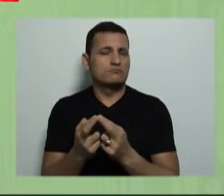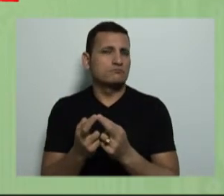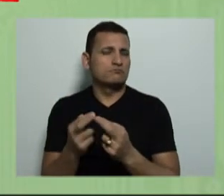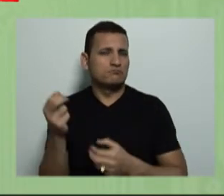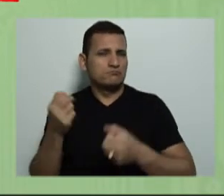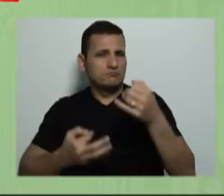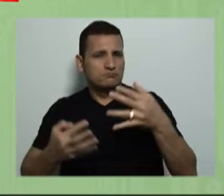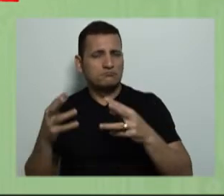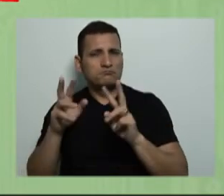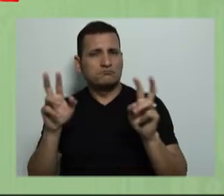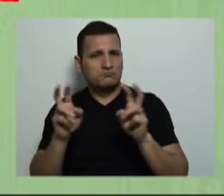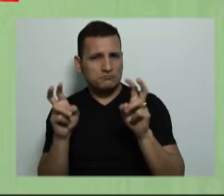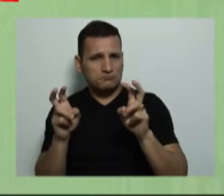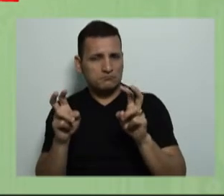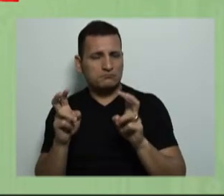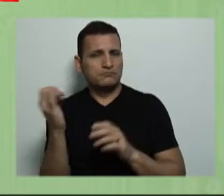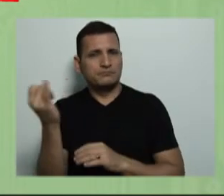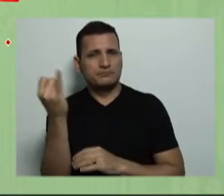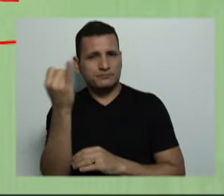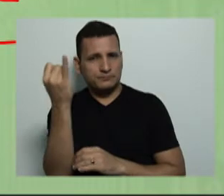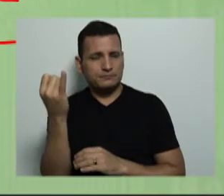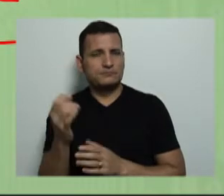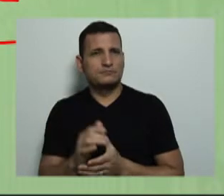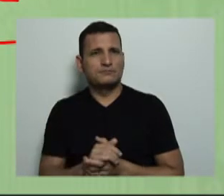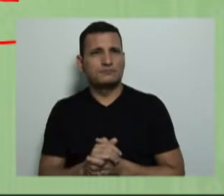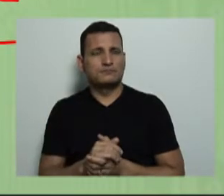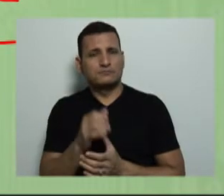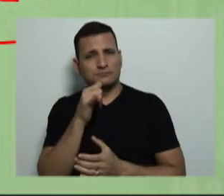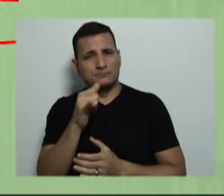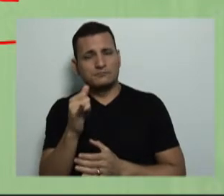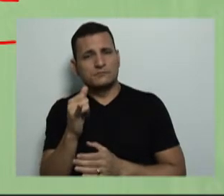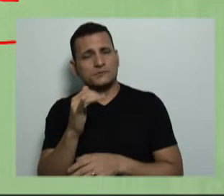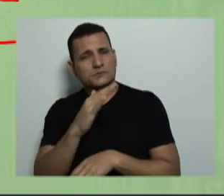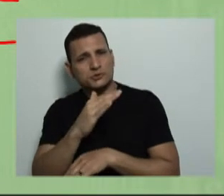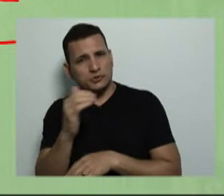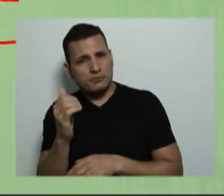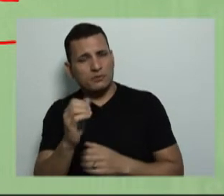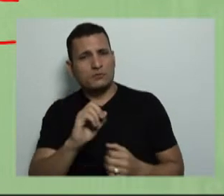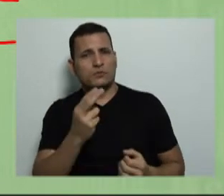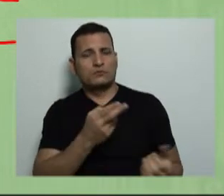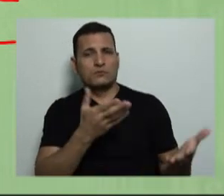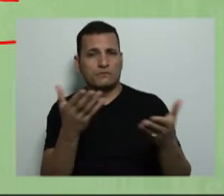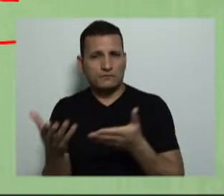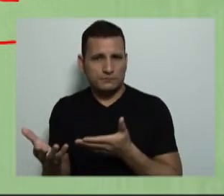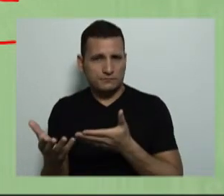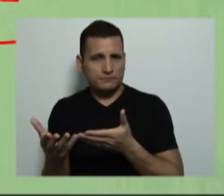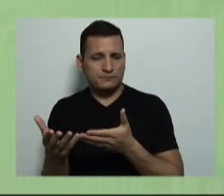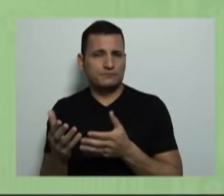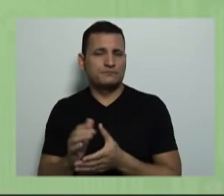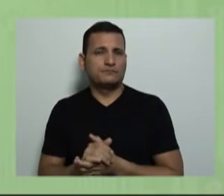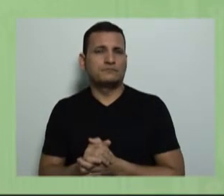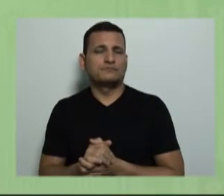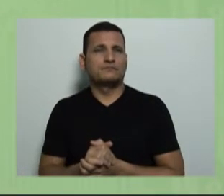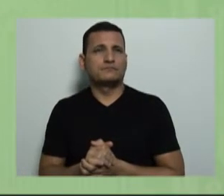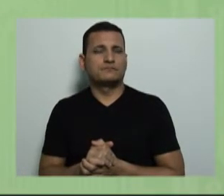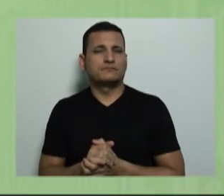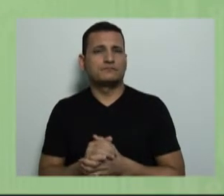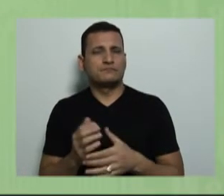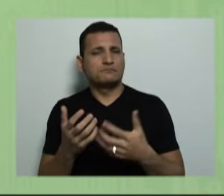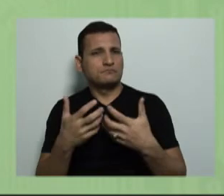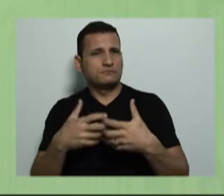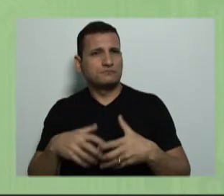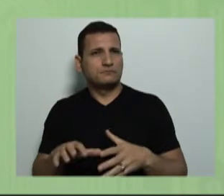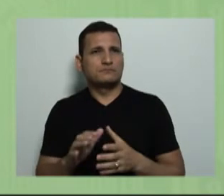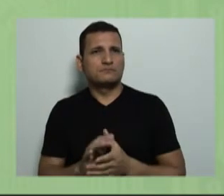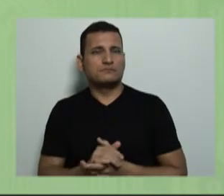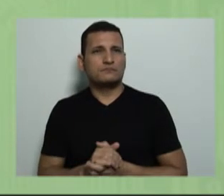assuntos afins, quando convocado ou convidado pelas instâncias diretivas do IFRO.